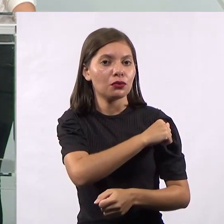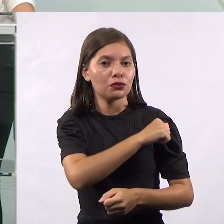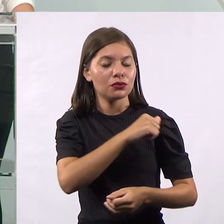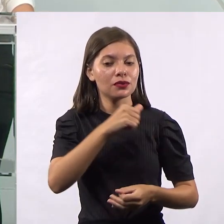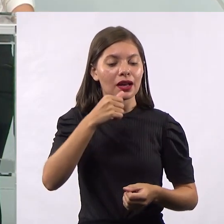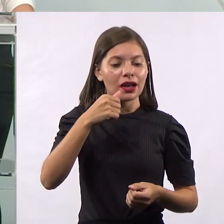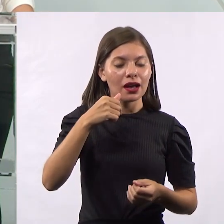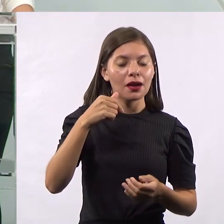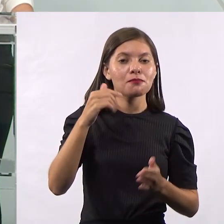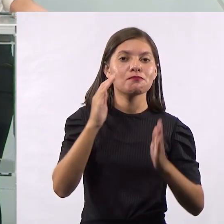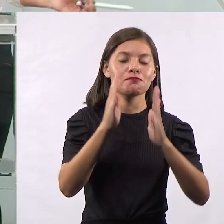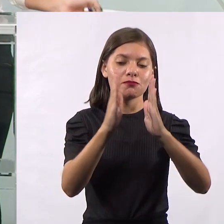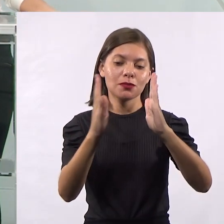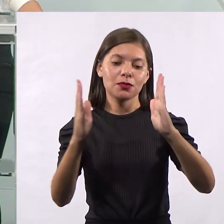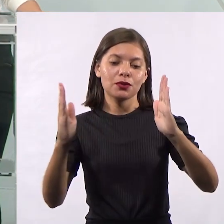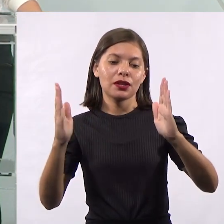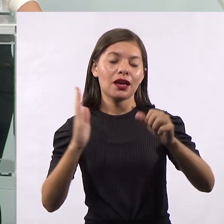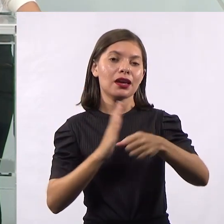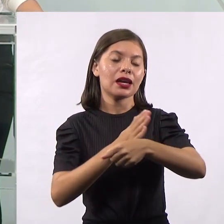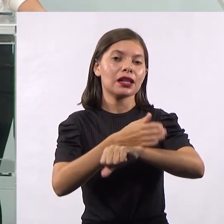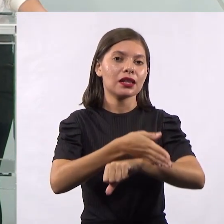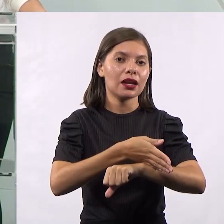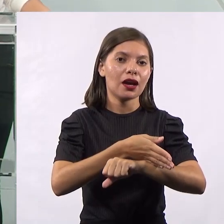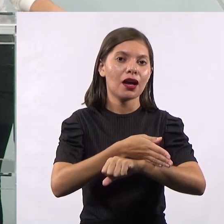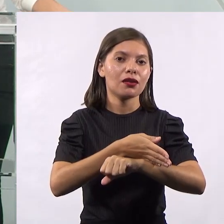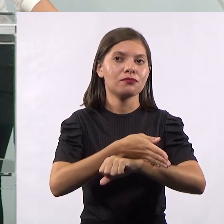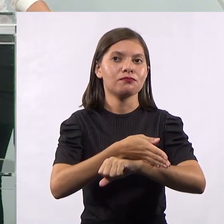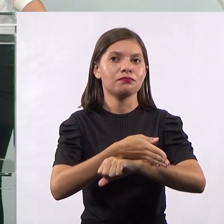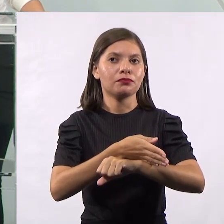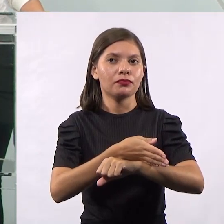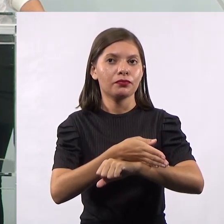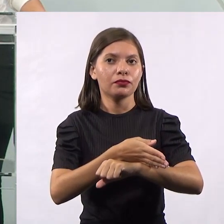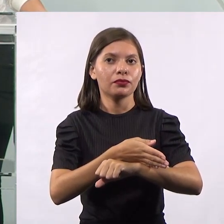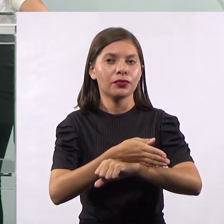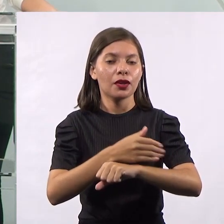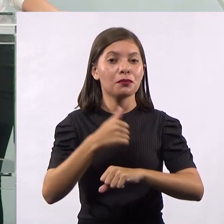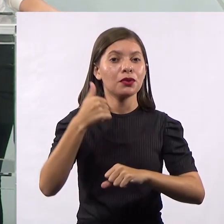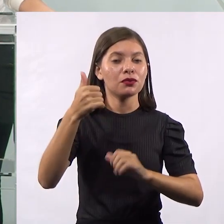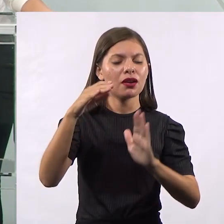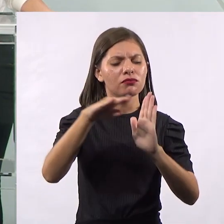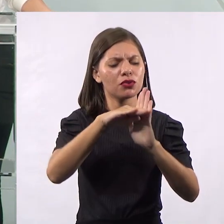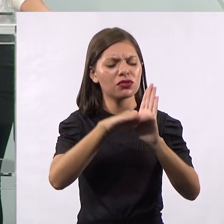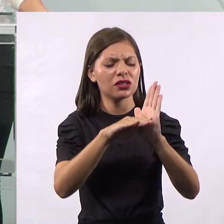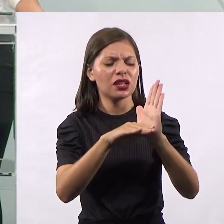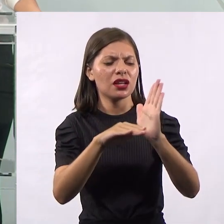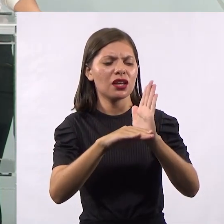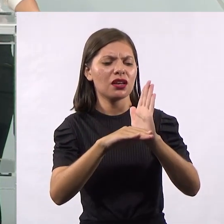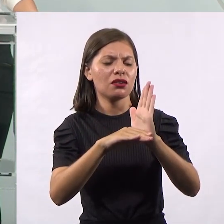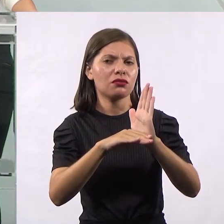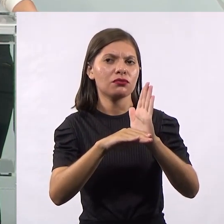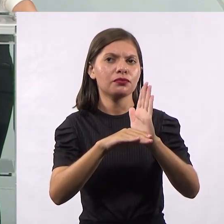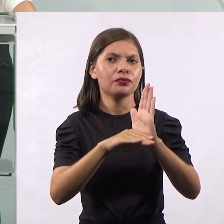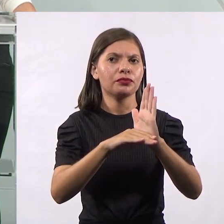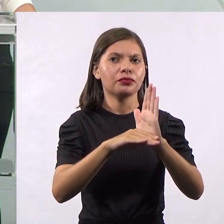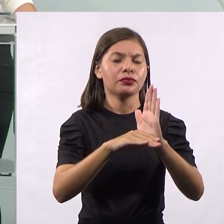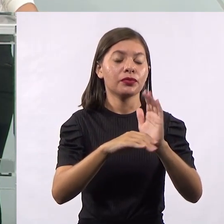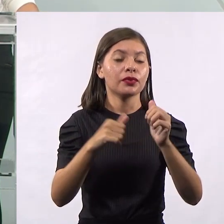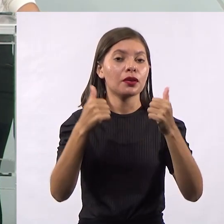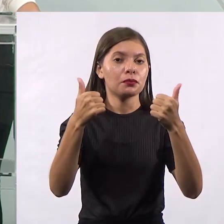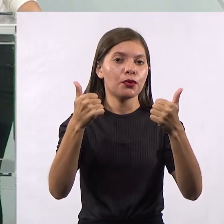e alunas, a irem à minha biblioteca, complementar a nossa aula, a irem ao nosso roteiro, que está